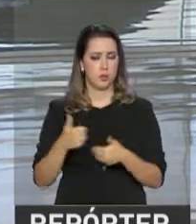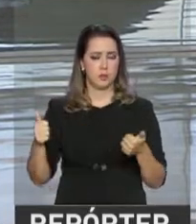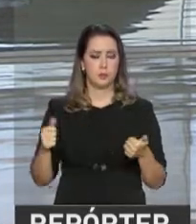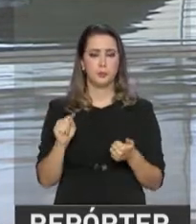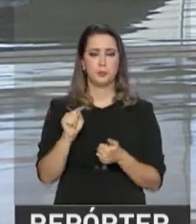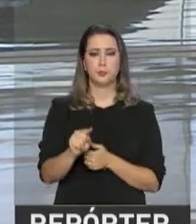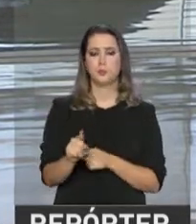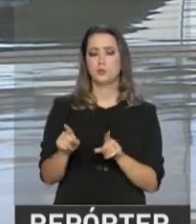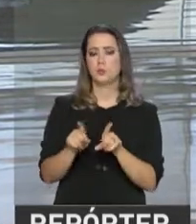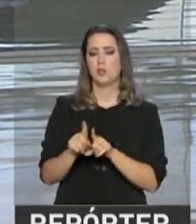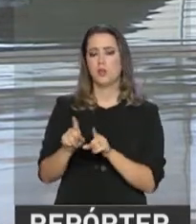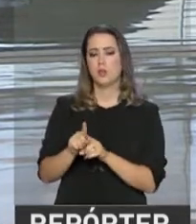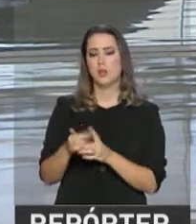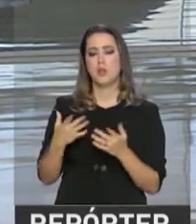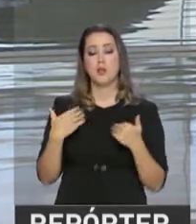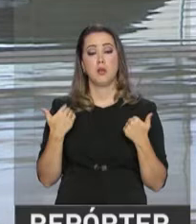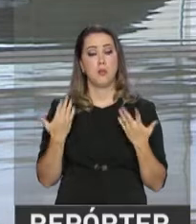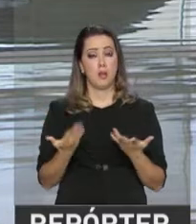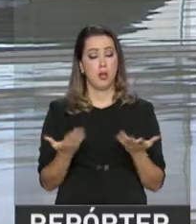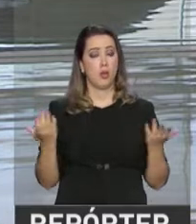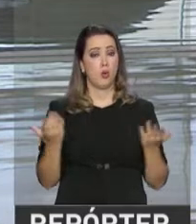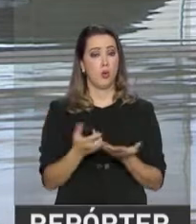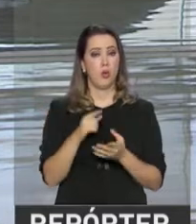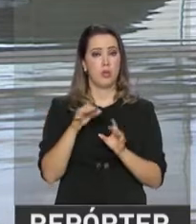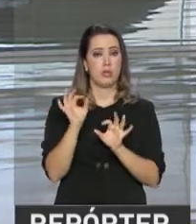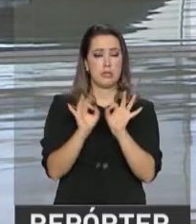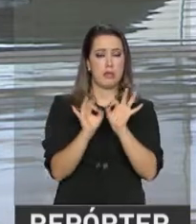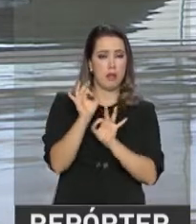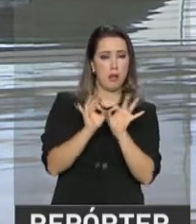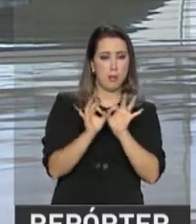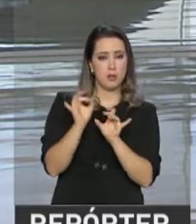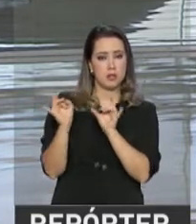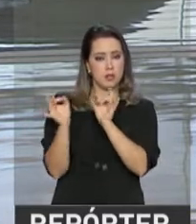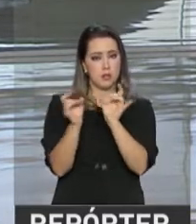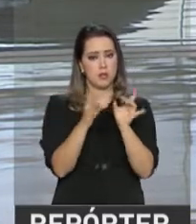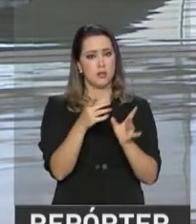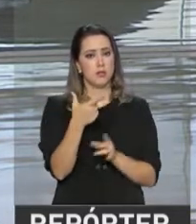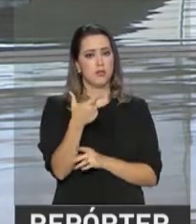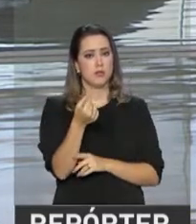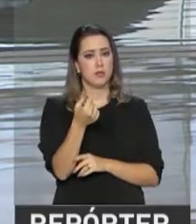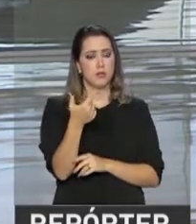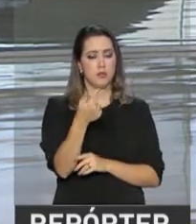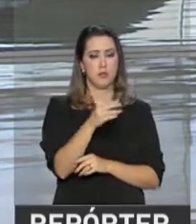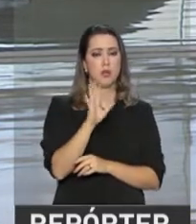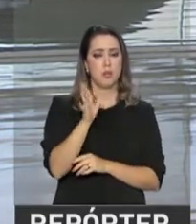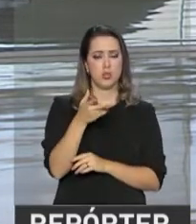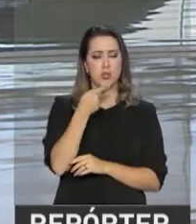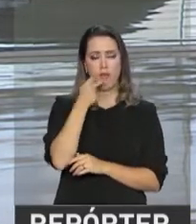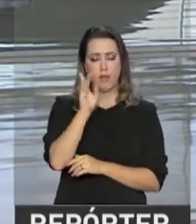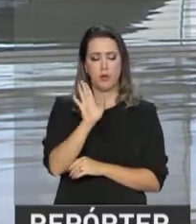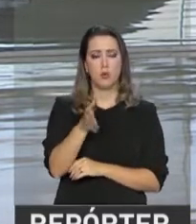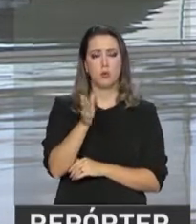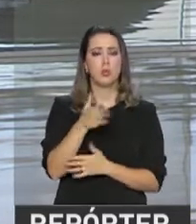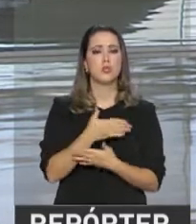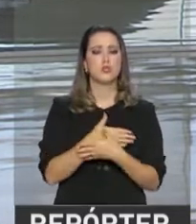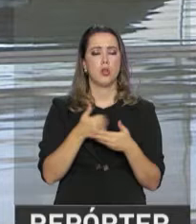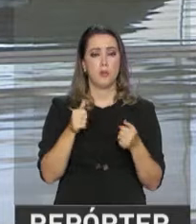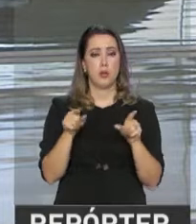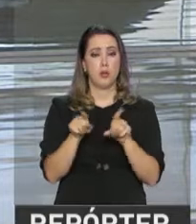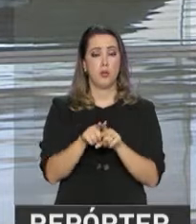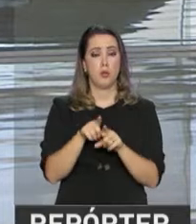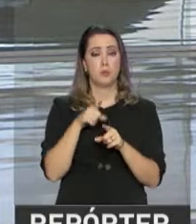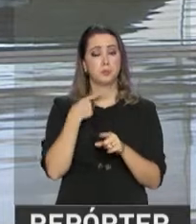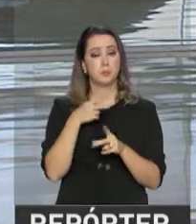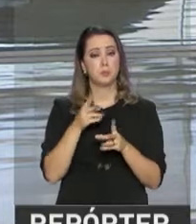comércio também está consolidando os dados de vendas de 2017 mas já antecipou uma projeção